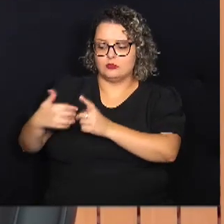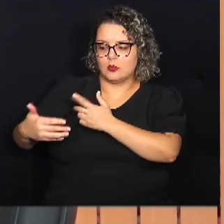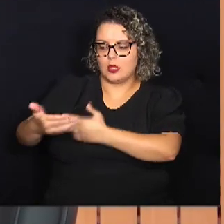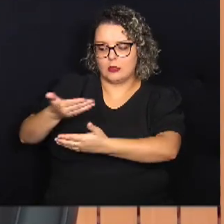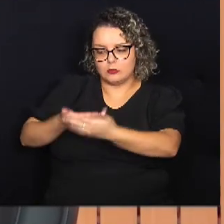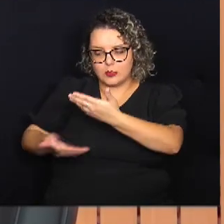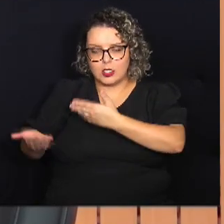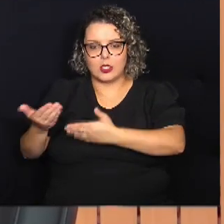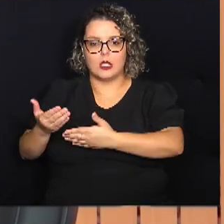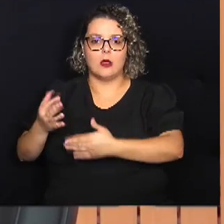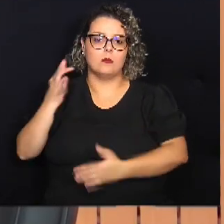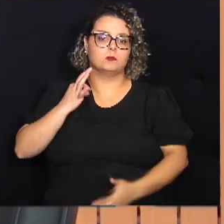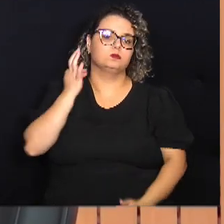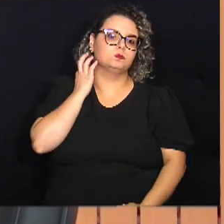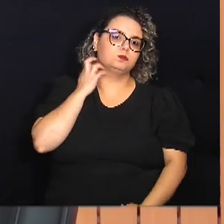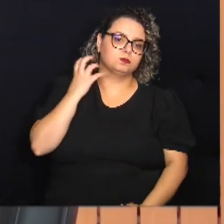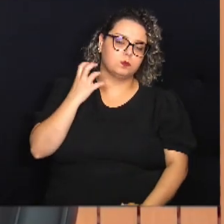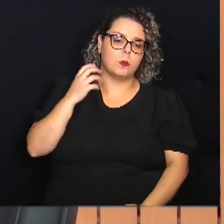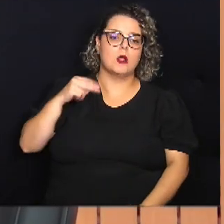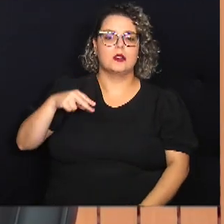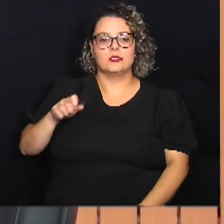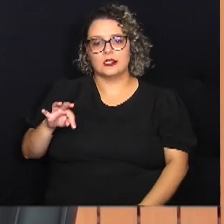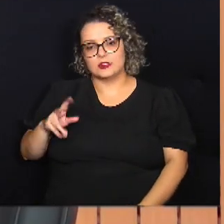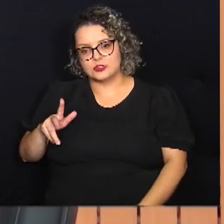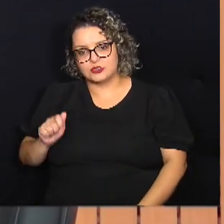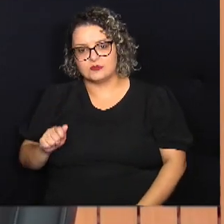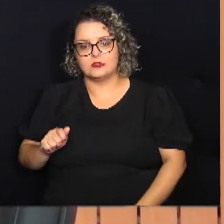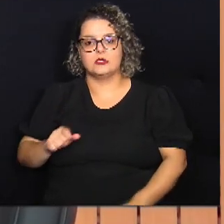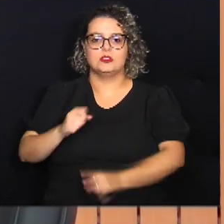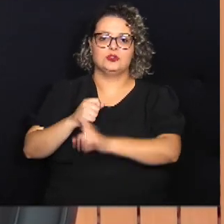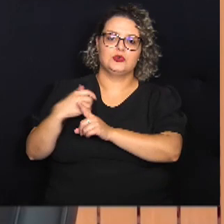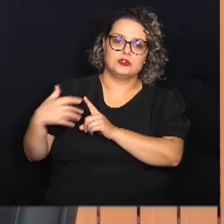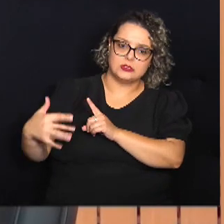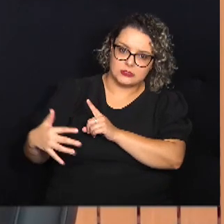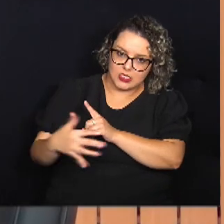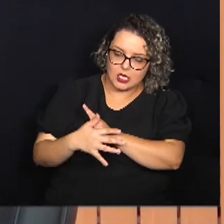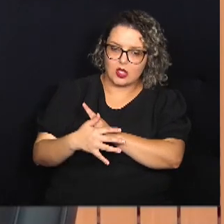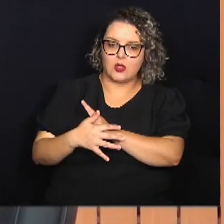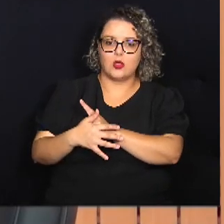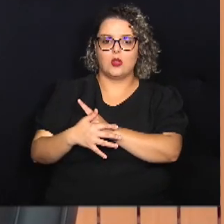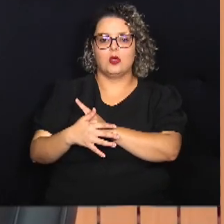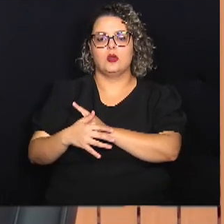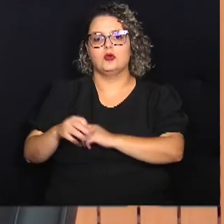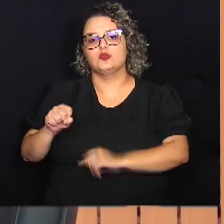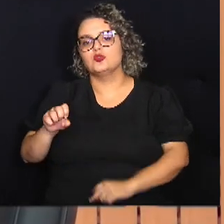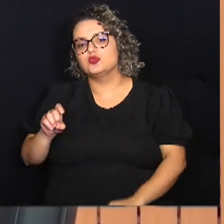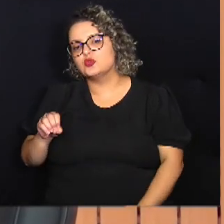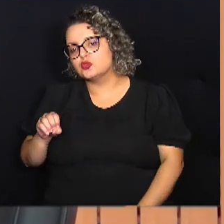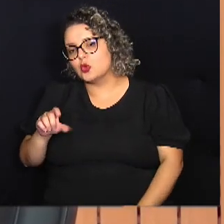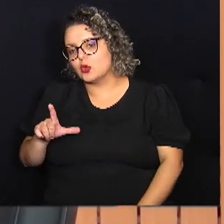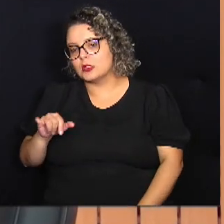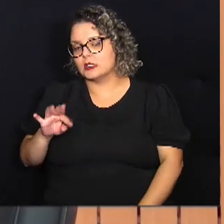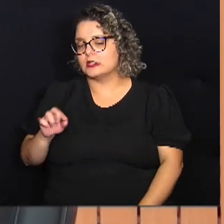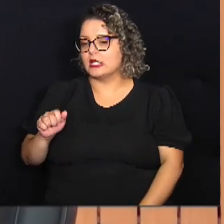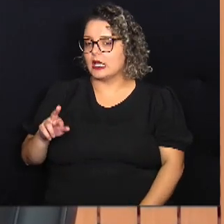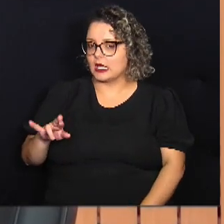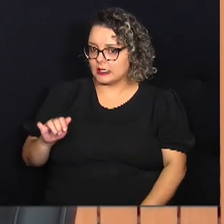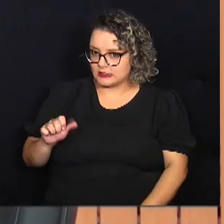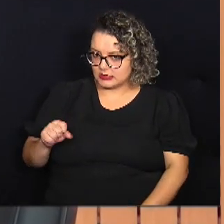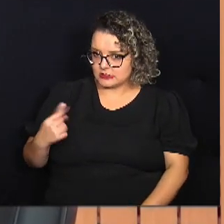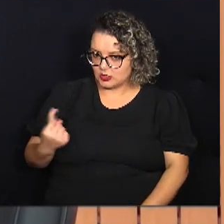abelhas nativas, nós temos espécies sociais, espécies de abelhas solitárias, né?